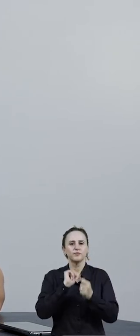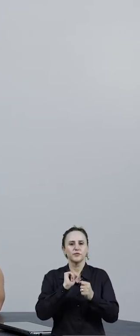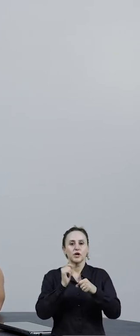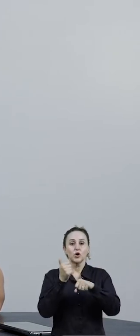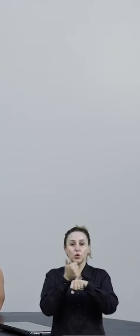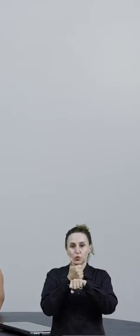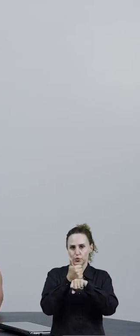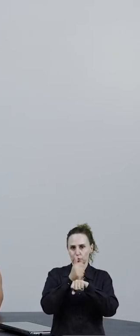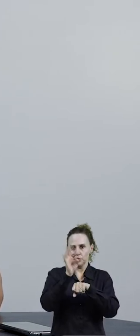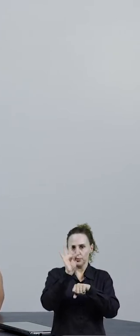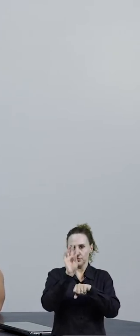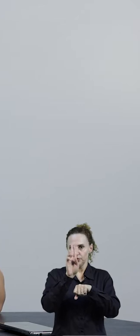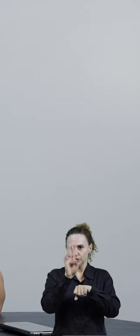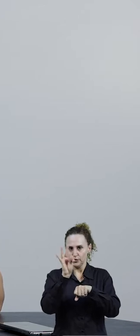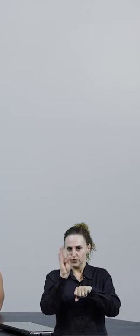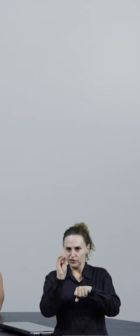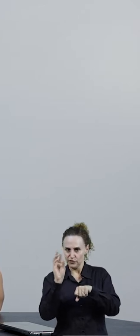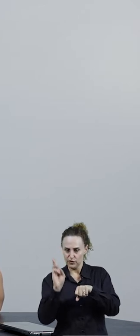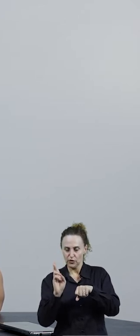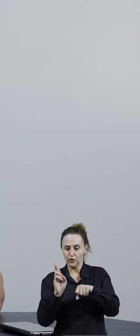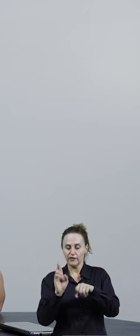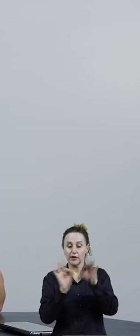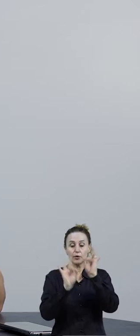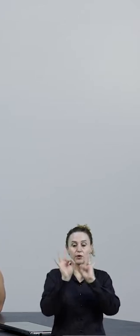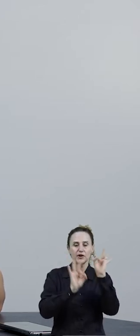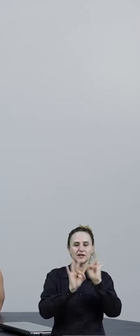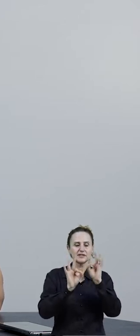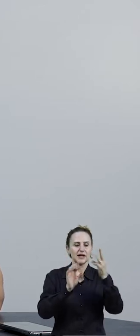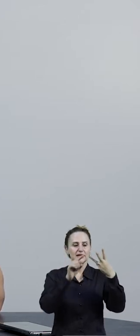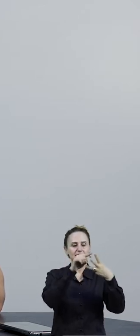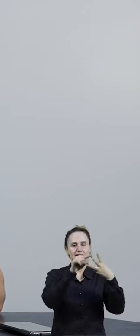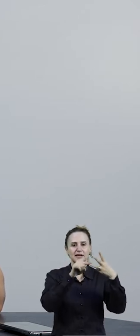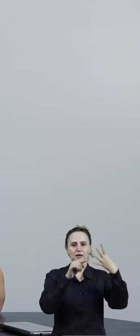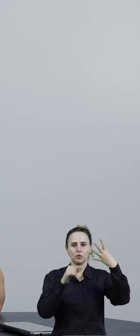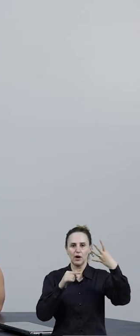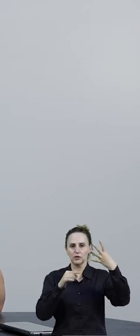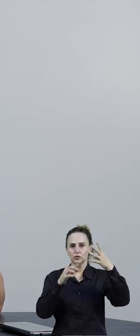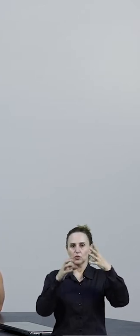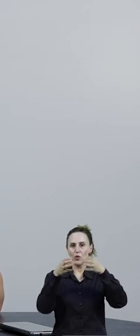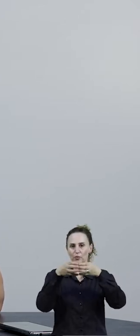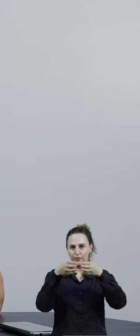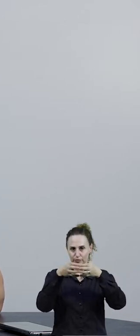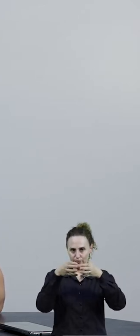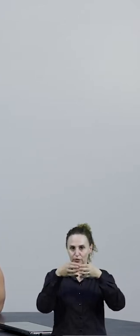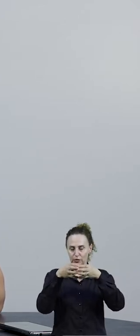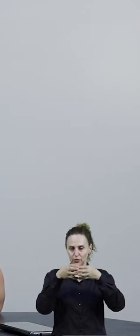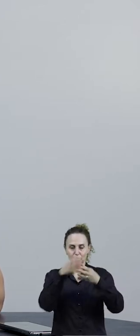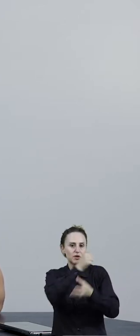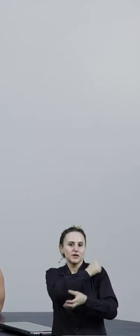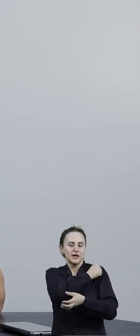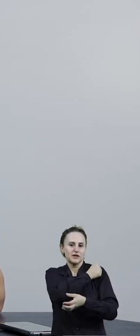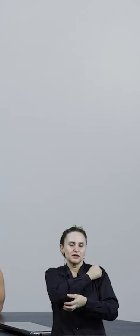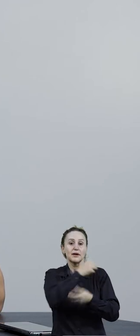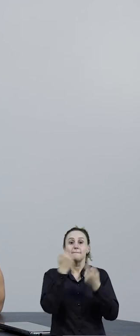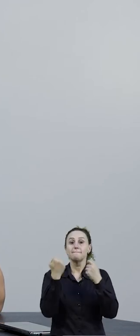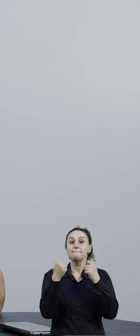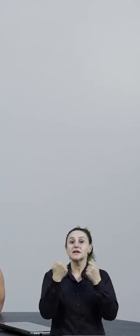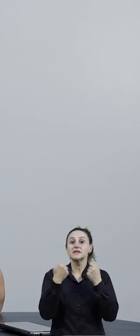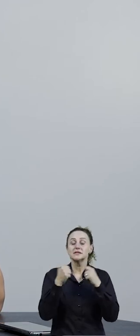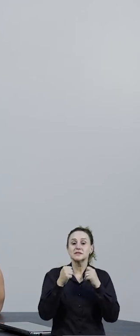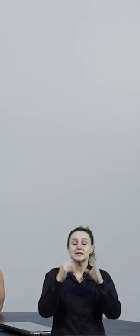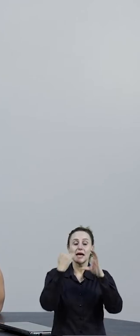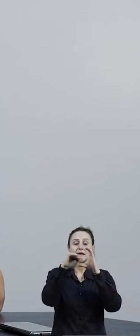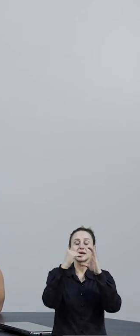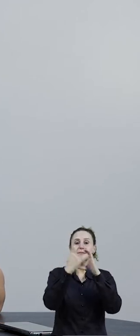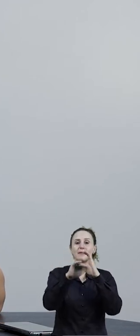o tutor vai organizar vocês em grupos de três ou quatro alunos. Vocês precisam de um e-mail do Gmail, né? Para